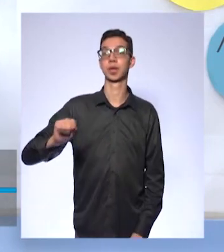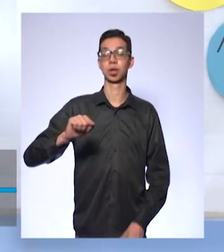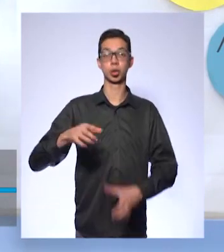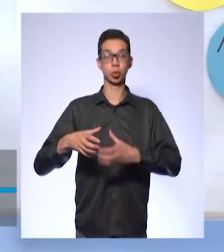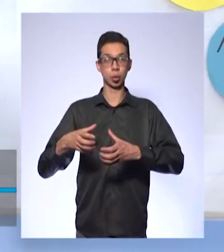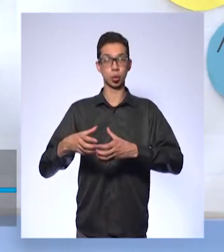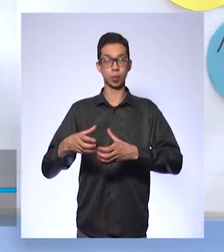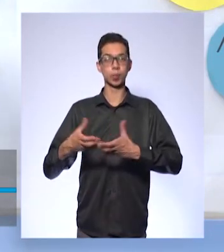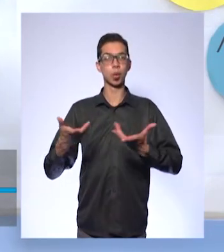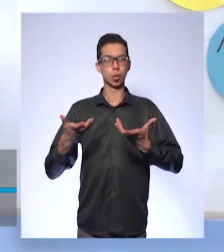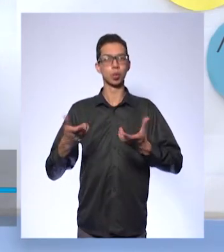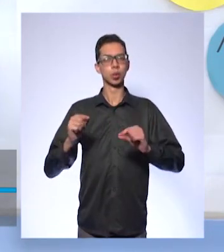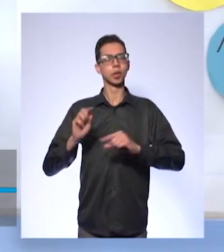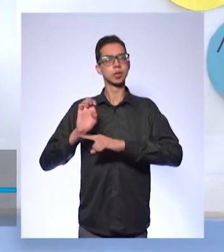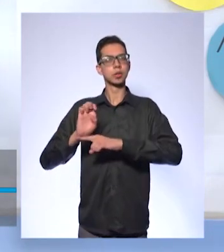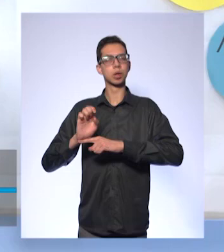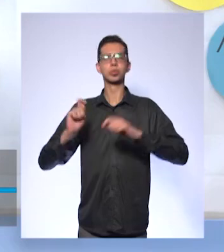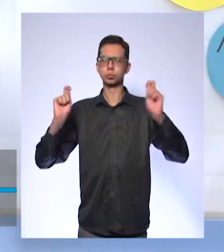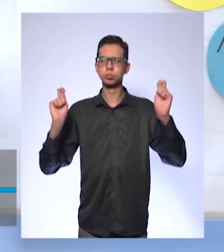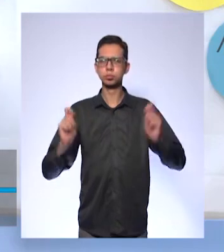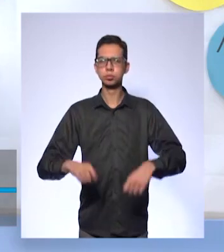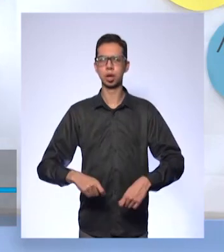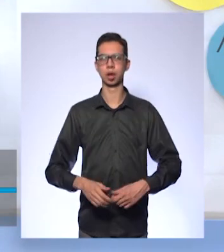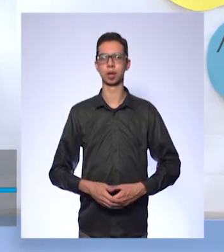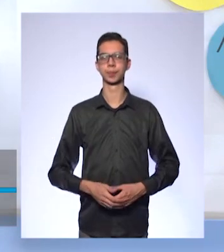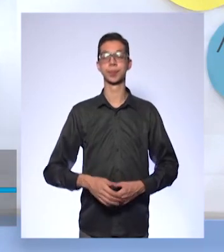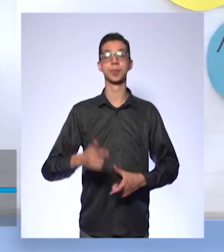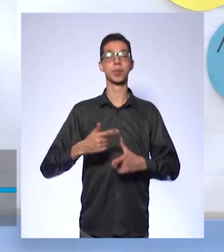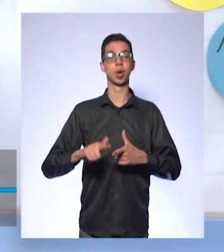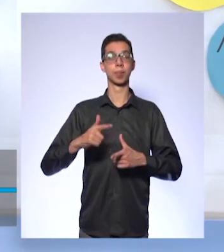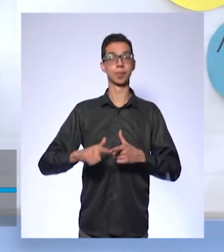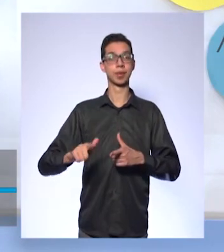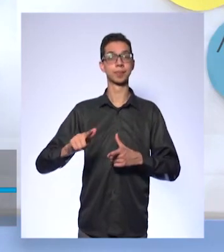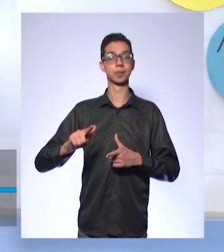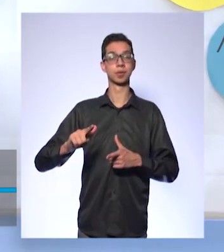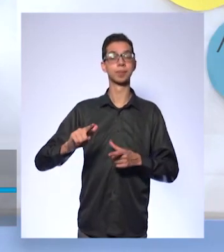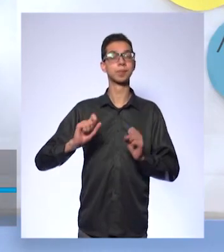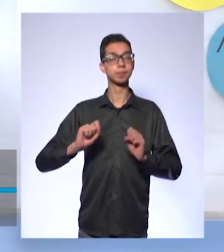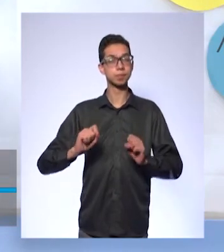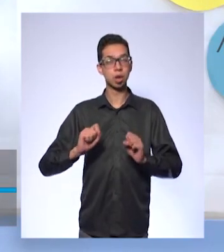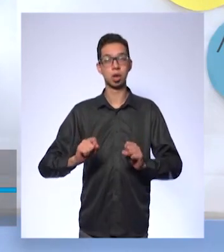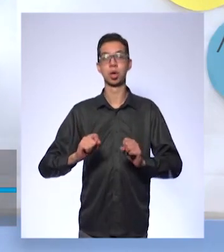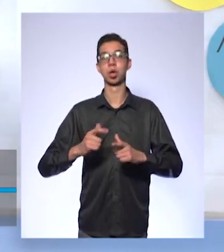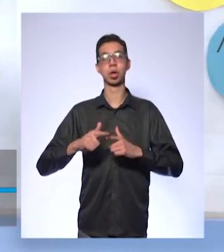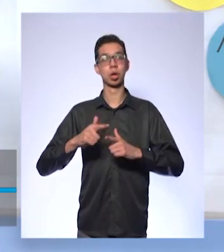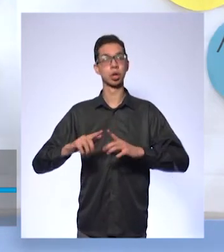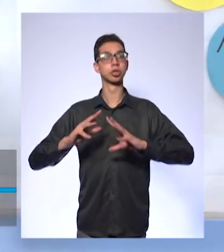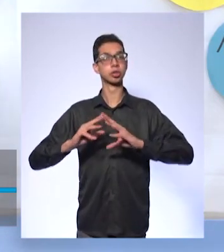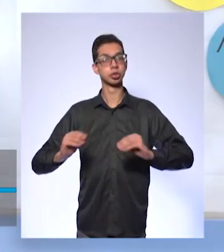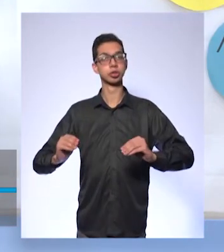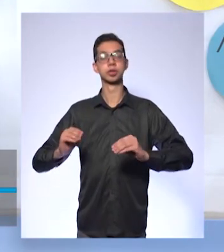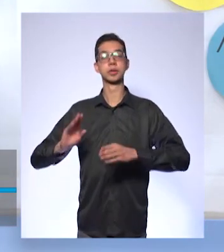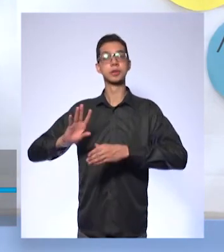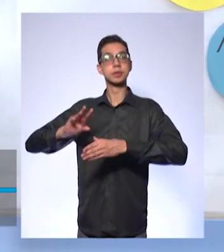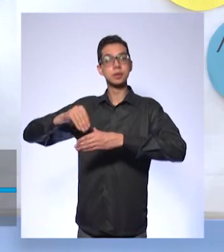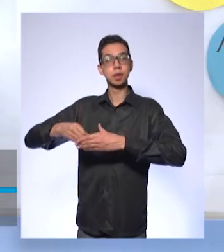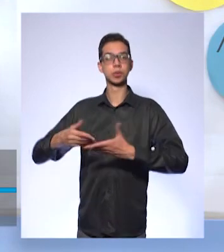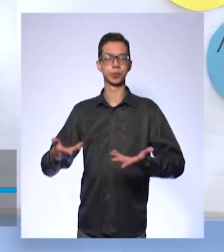província tivesse condições de resolver os seus problemas ali entre eles. E que o chefe